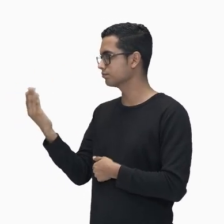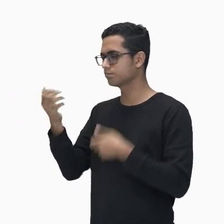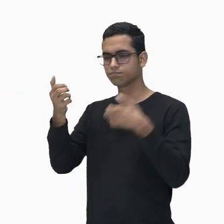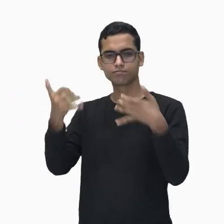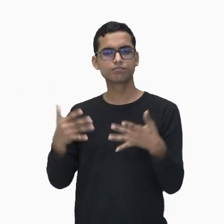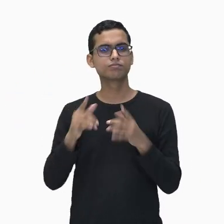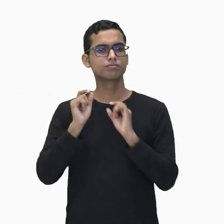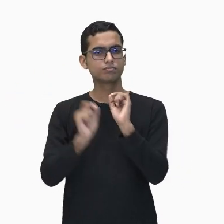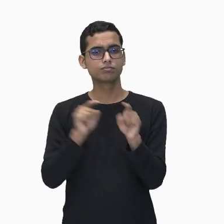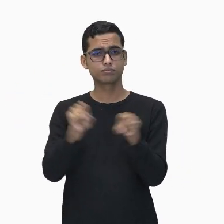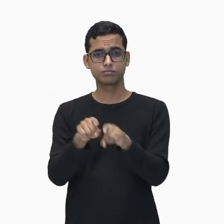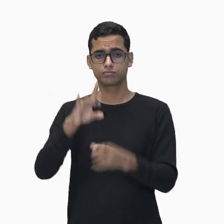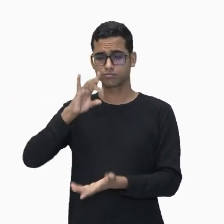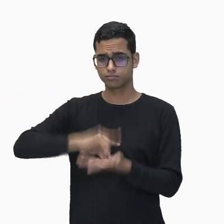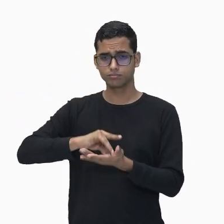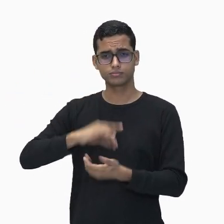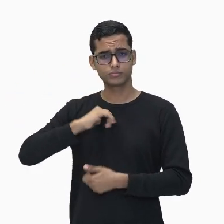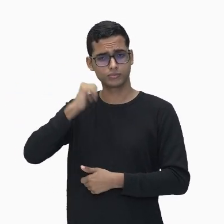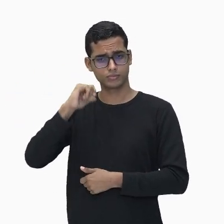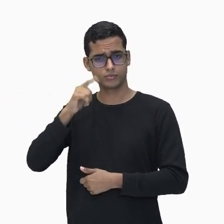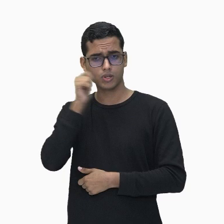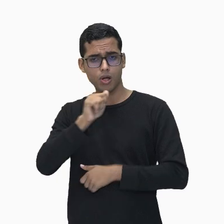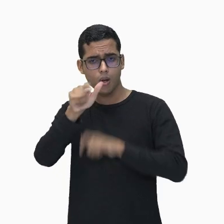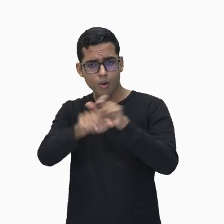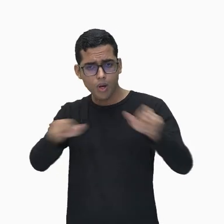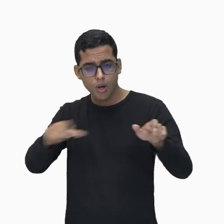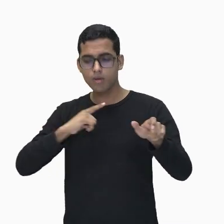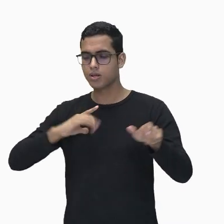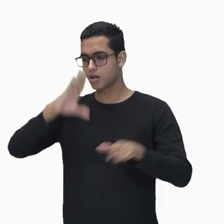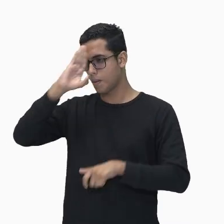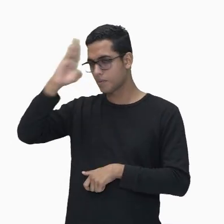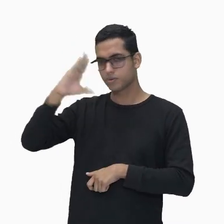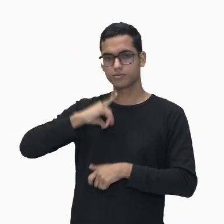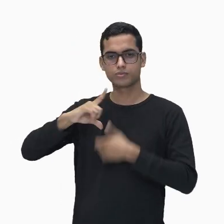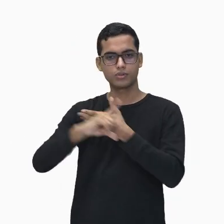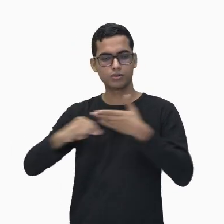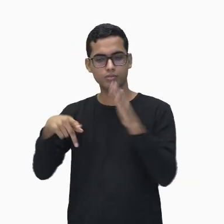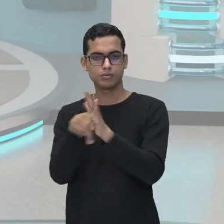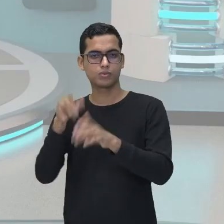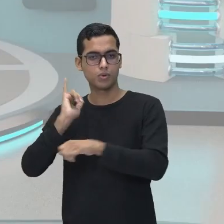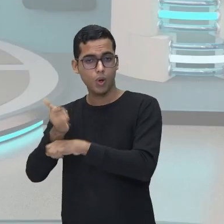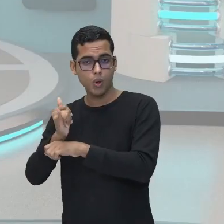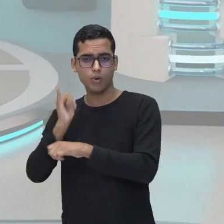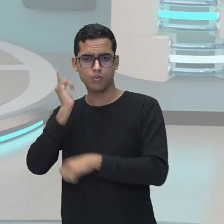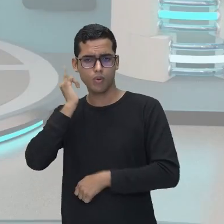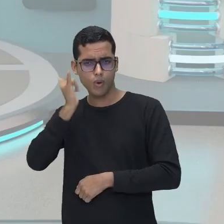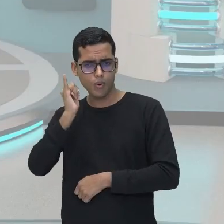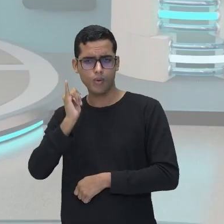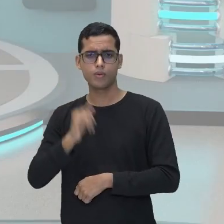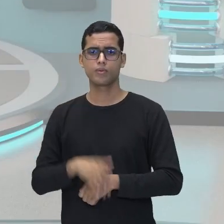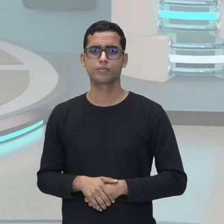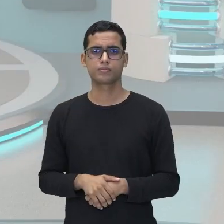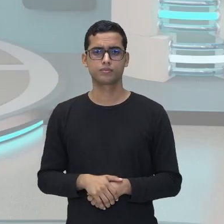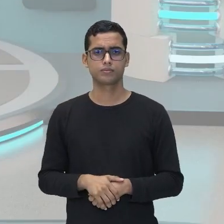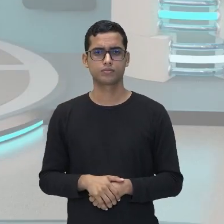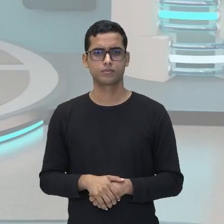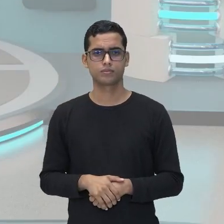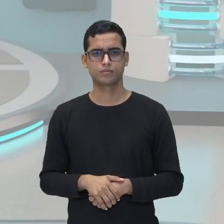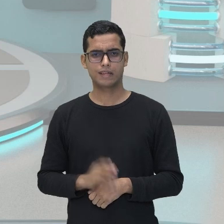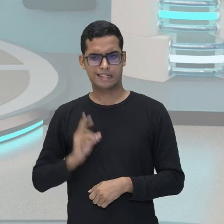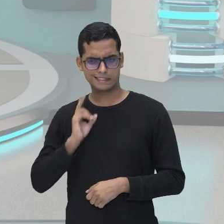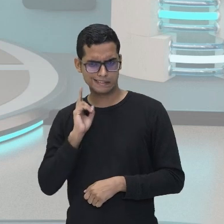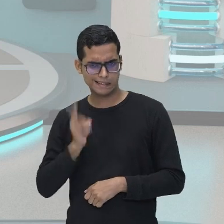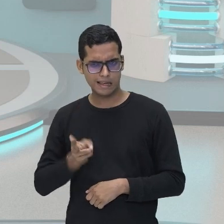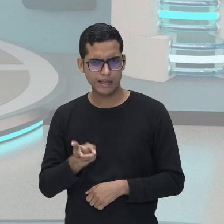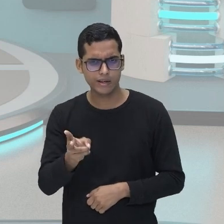ela sim vai ter as mulheres como centralidade nas suas narrativas, mas isso não é uma questão